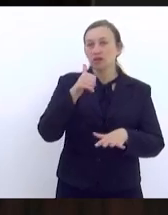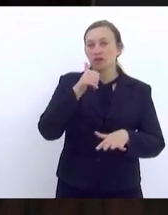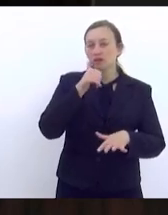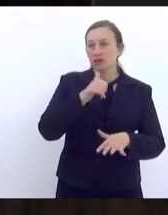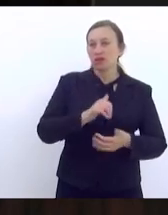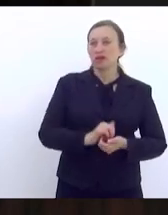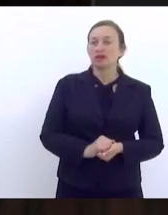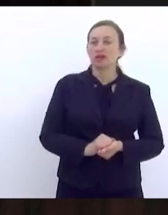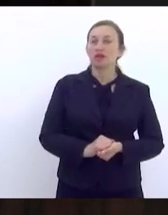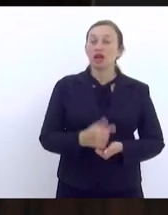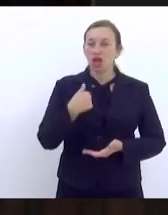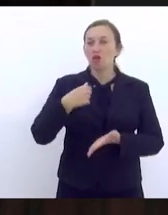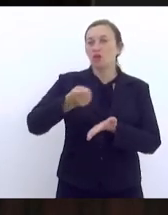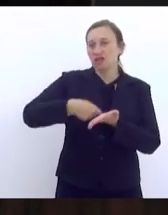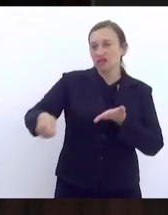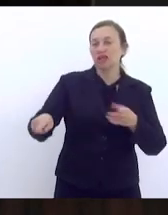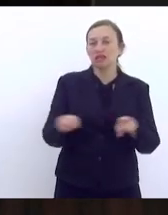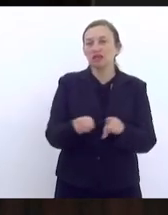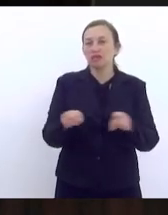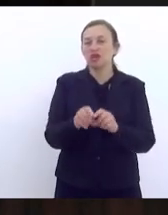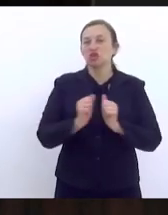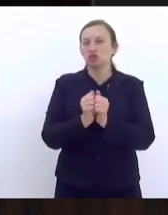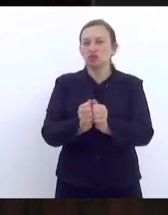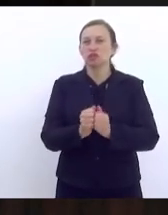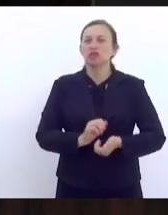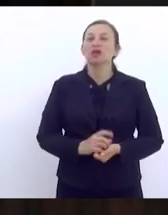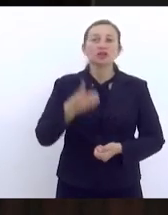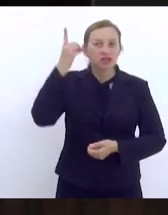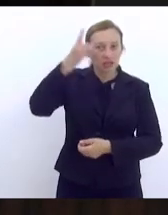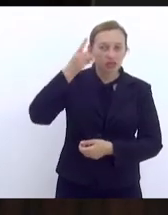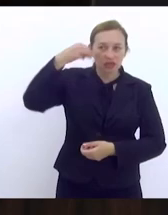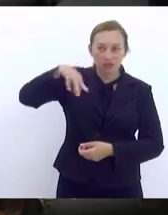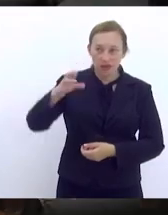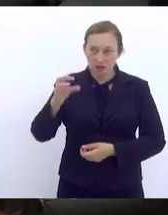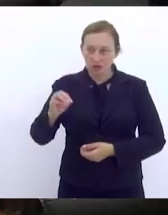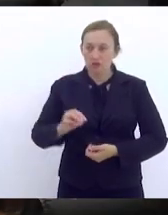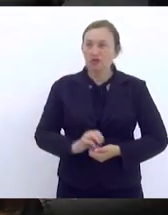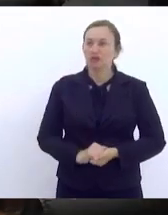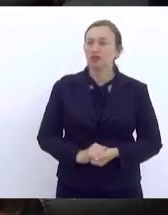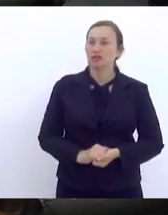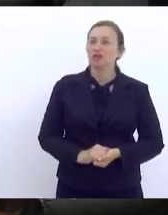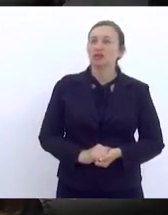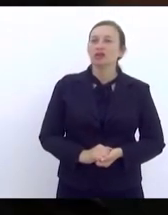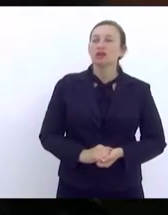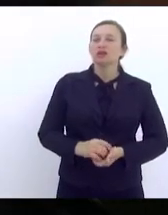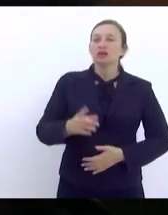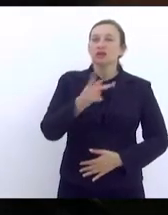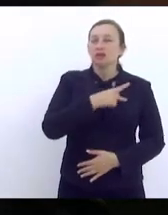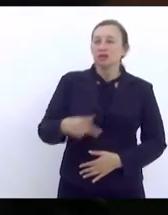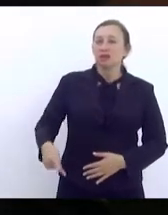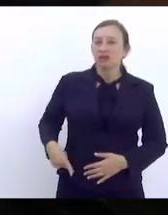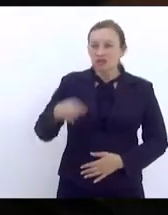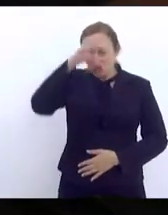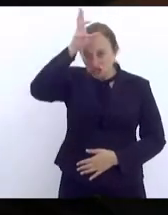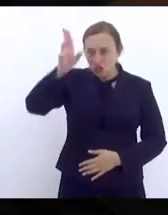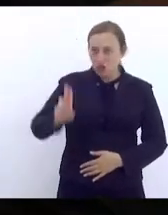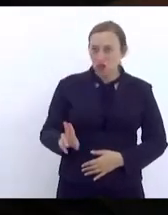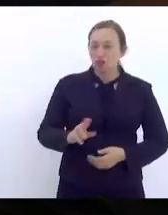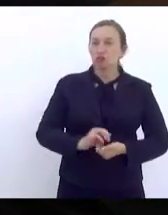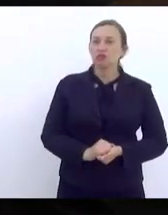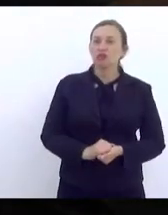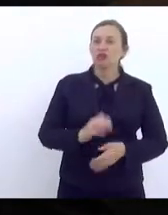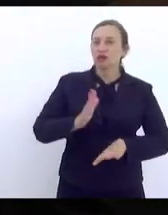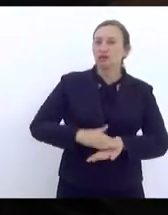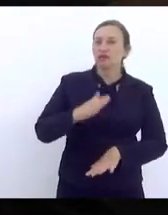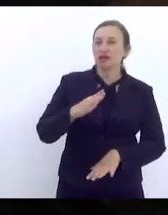eu vou assinar também junto com vossa excelência Deputado Márcio Gualberto Presidente é Ju de mais